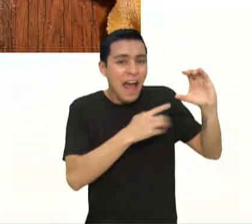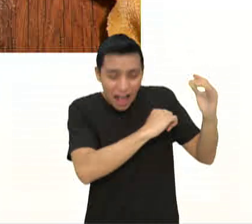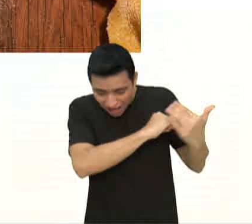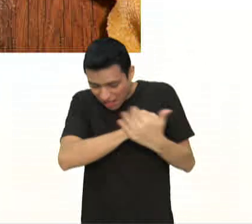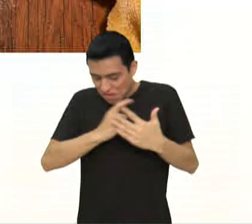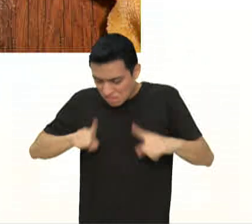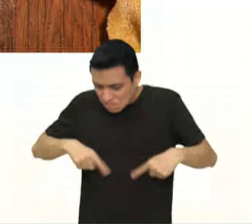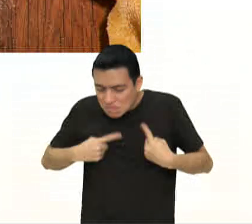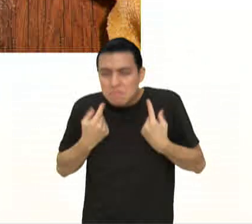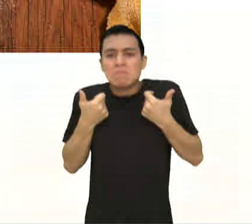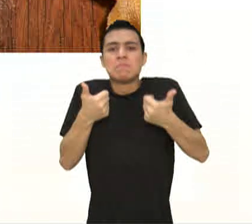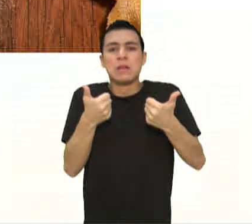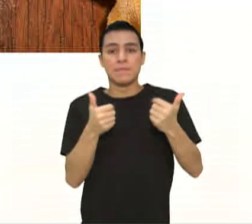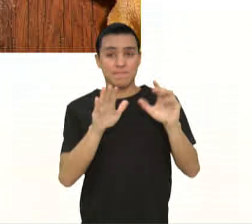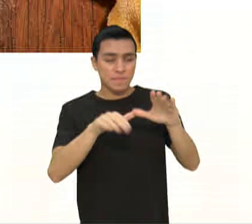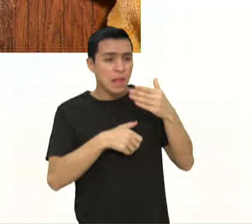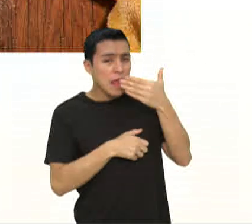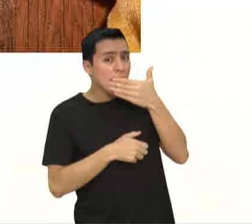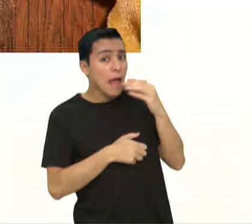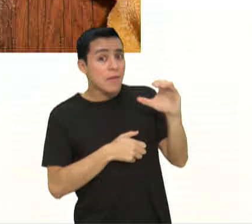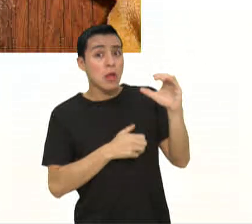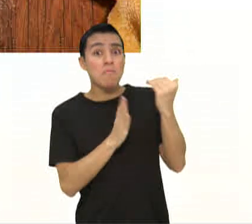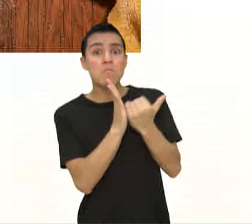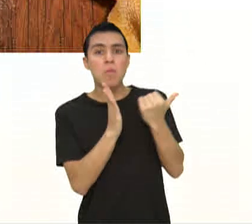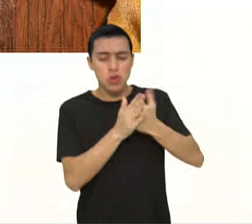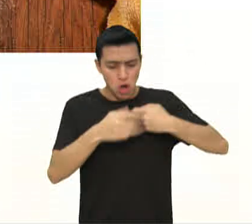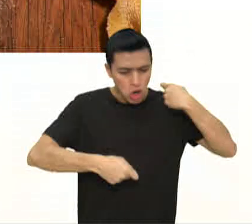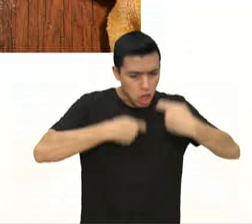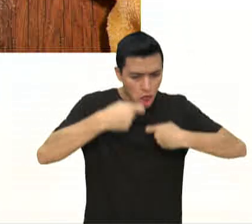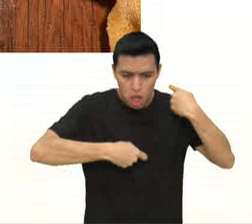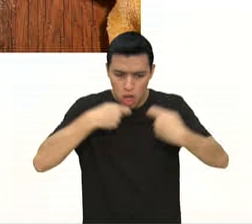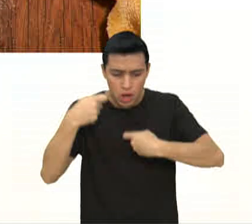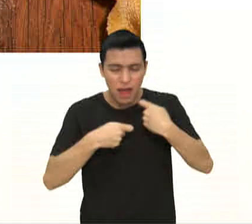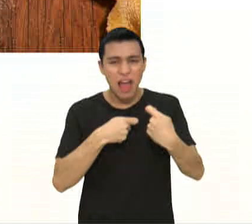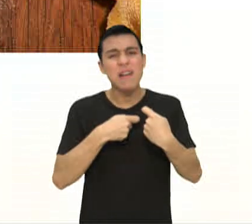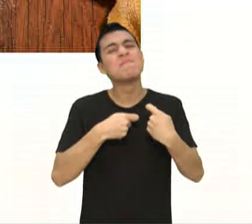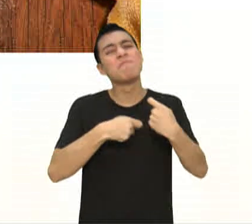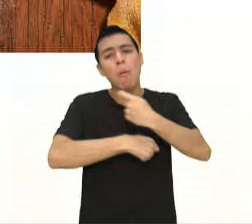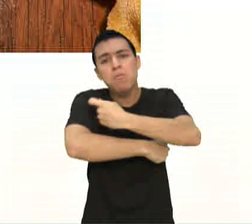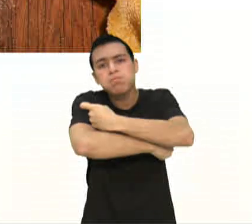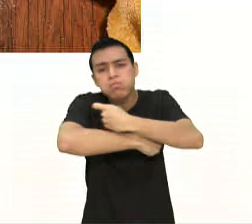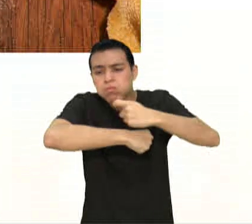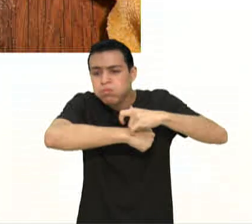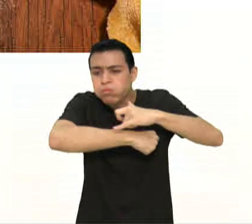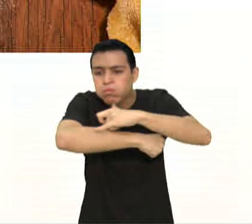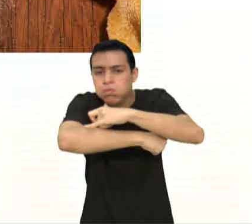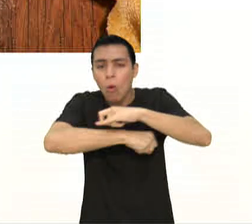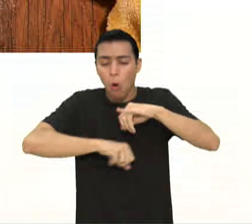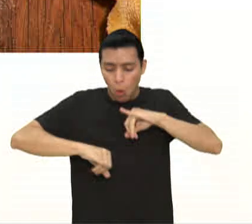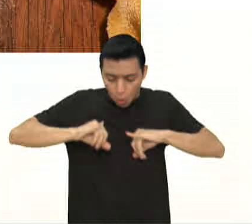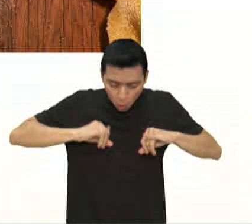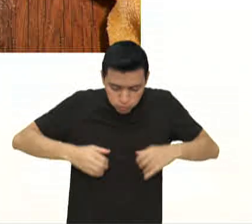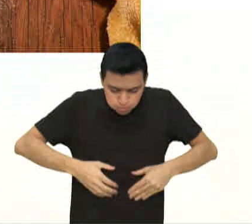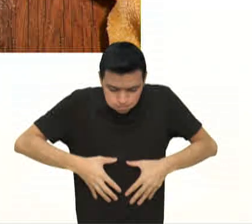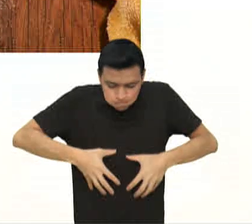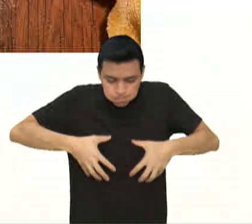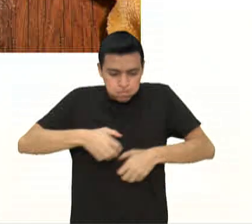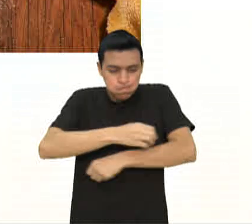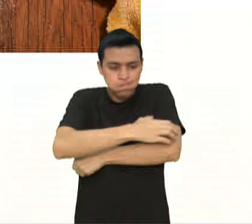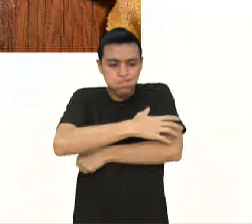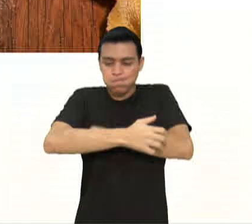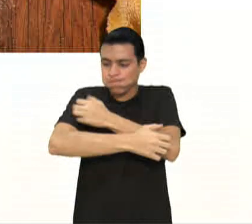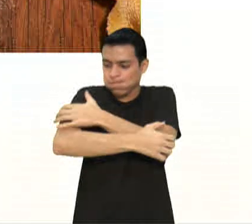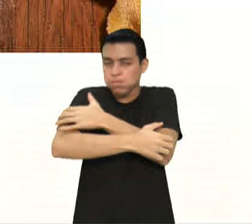reportagem. Carboidratos consumidos em excesso podem aumentar o peso e a gordura corporal, além de estarem relacionados